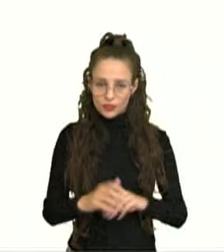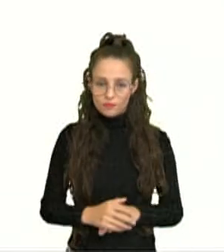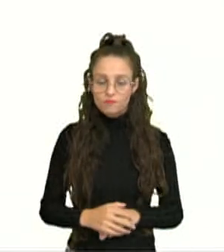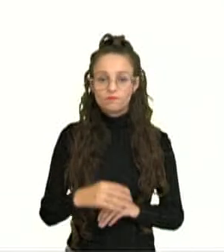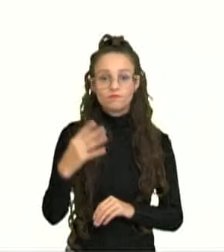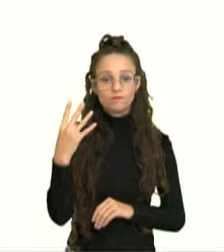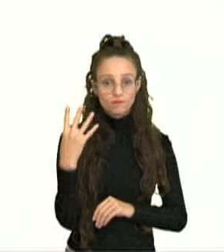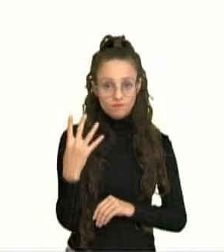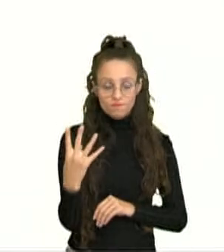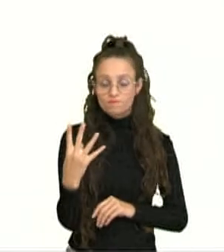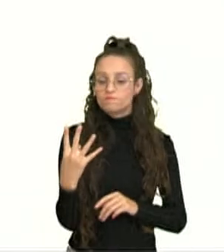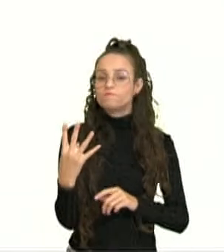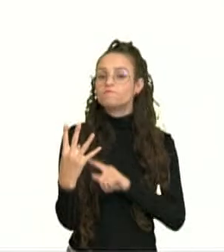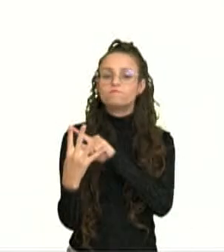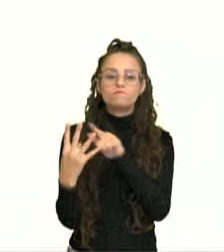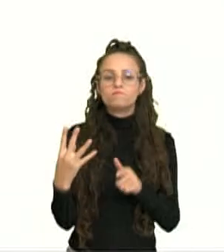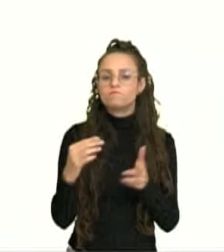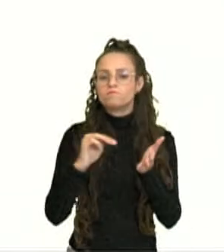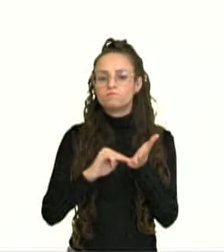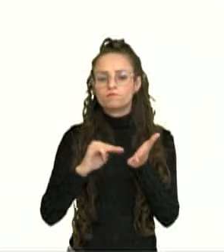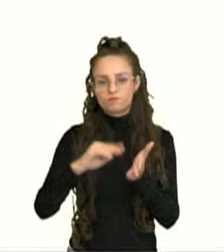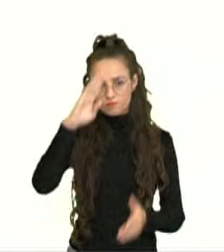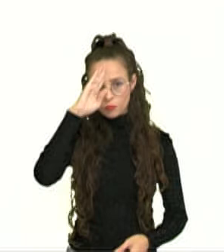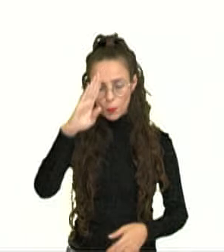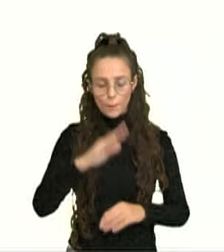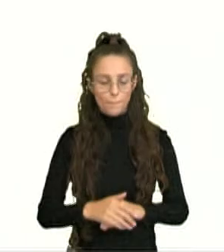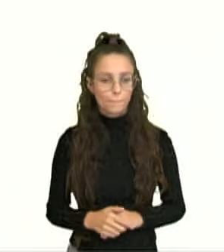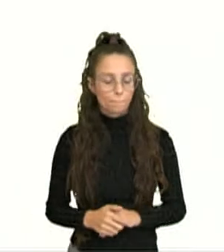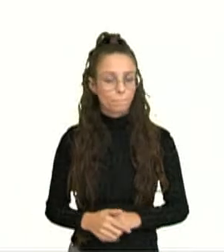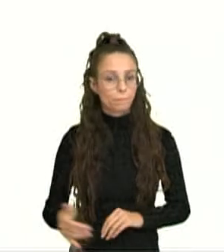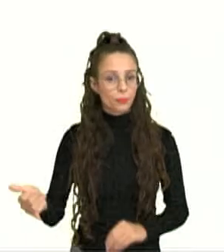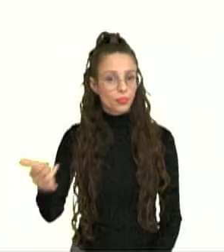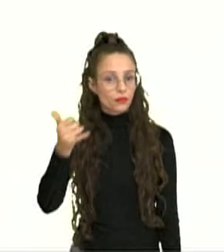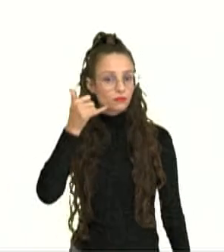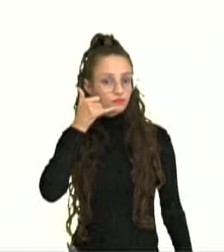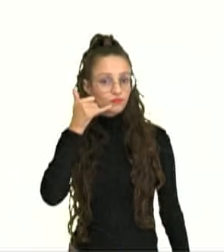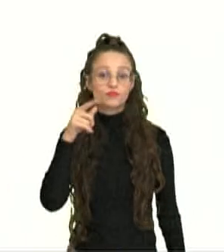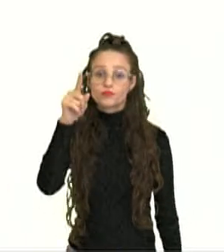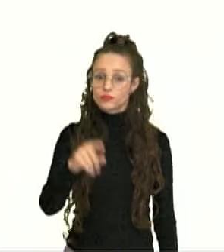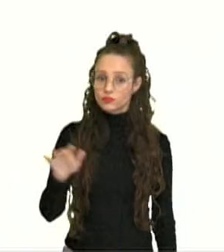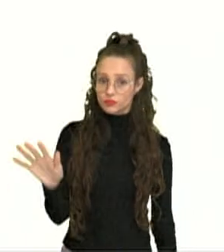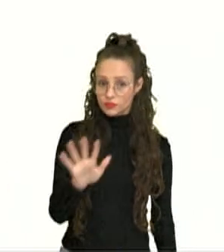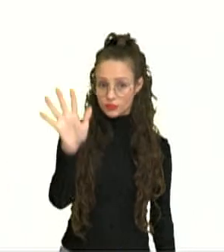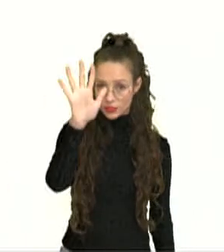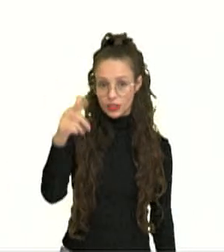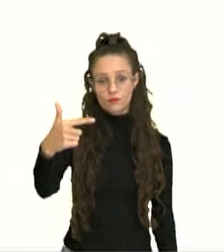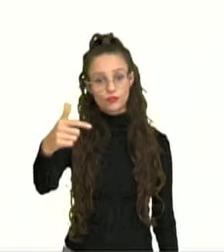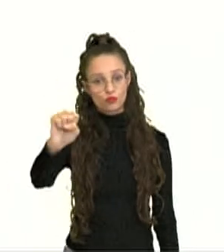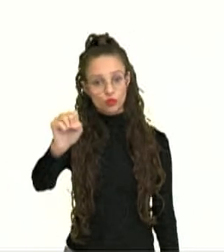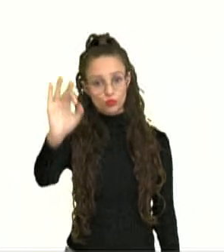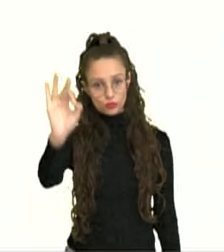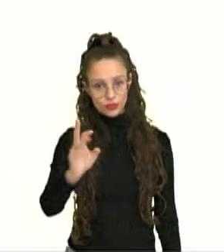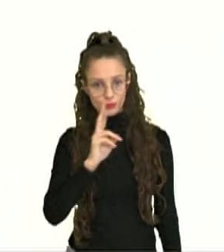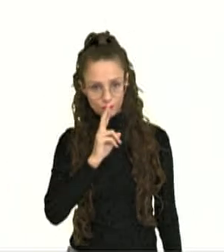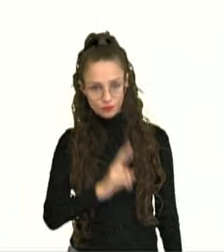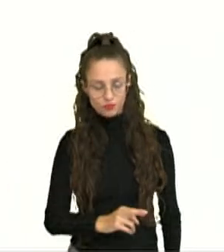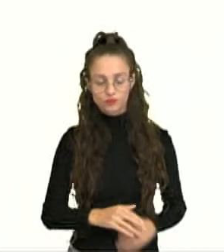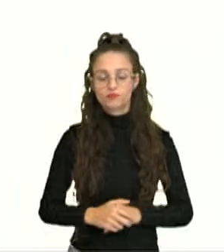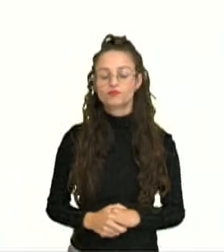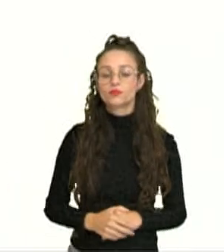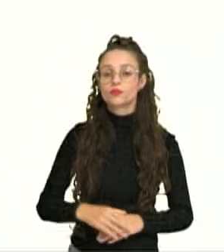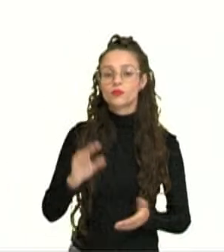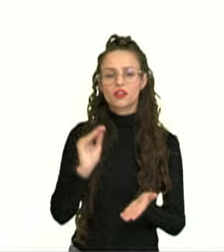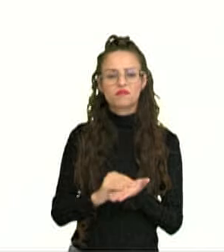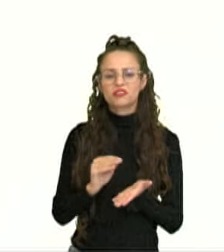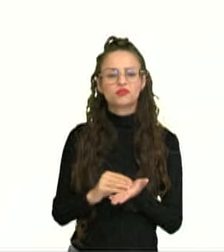4 que se destacaram foram: o aparelho telefônico era caro, 28% das pessoas, falta